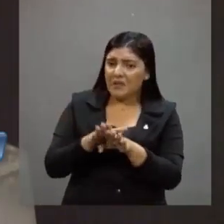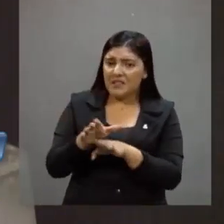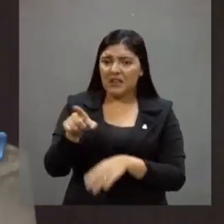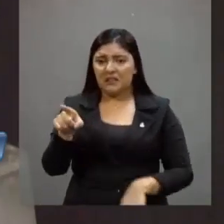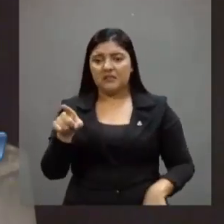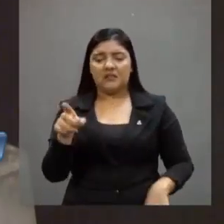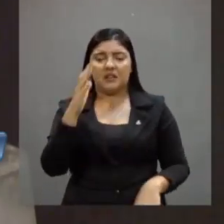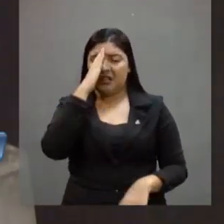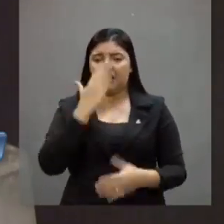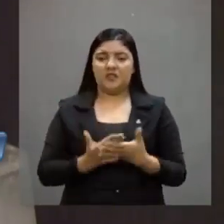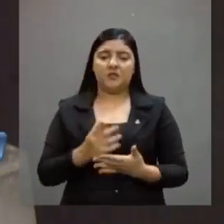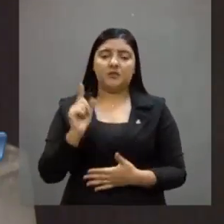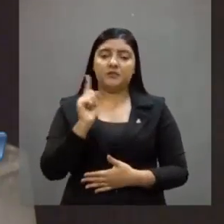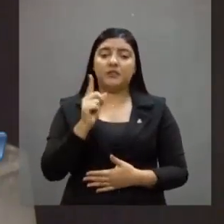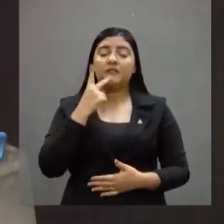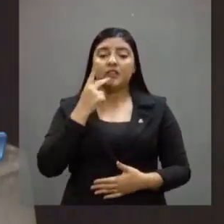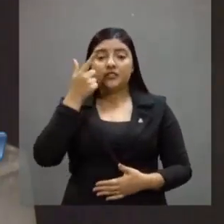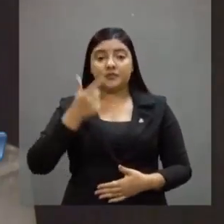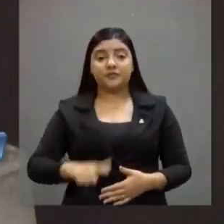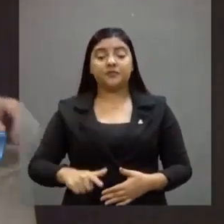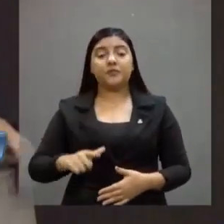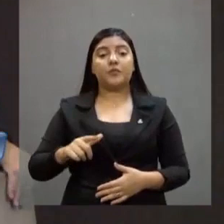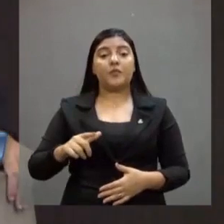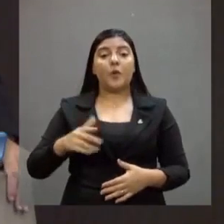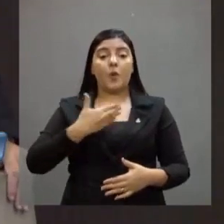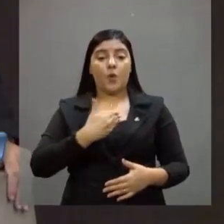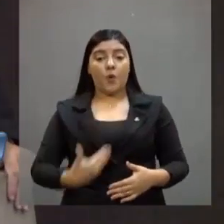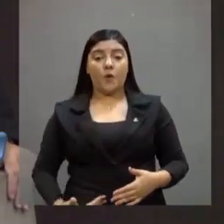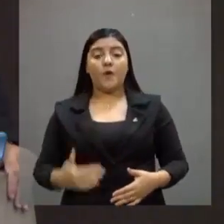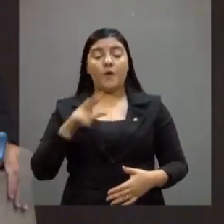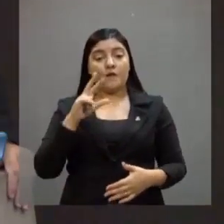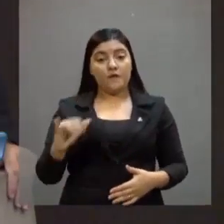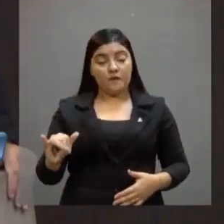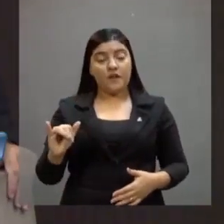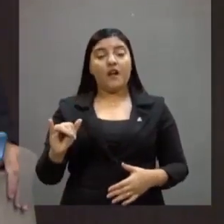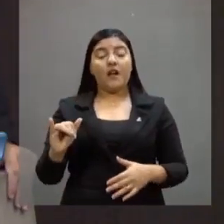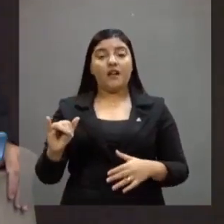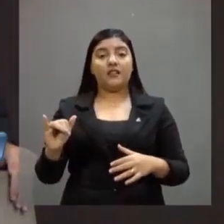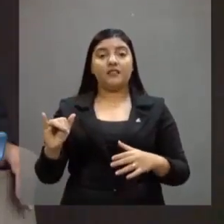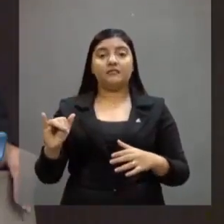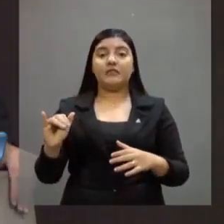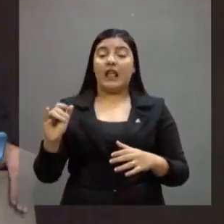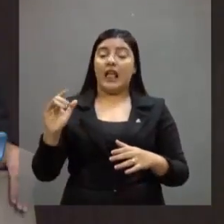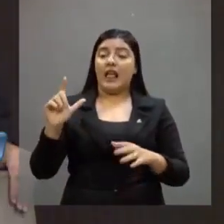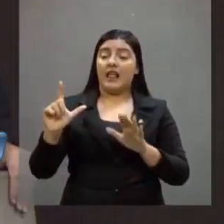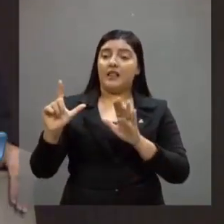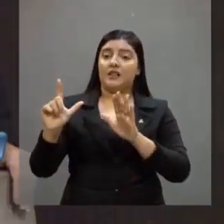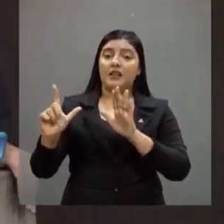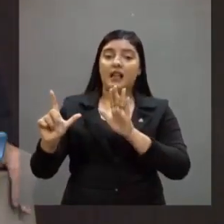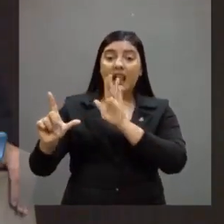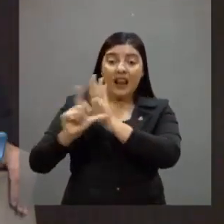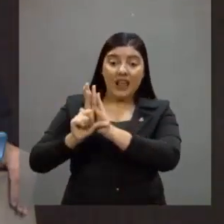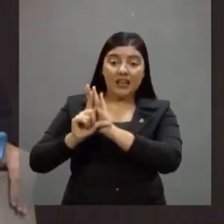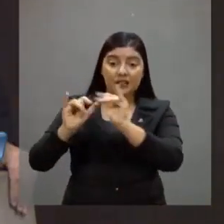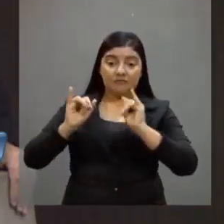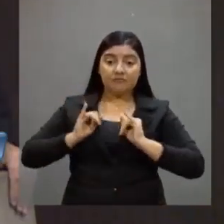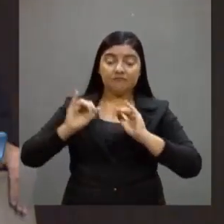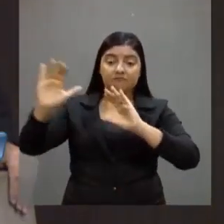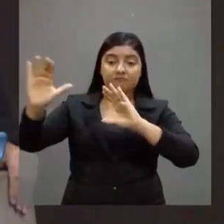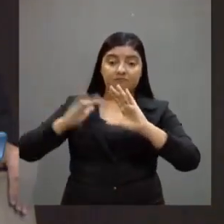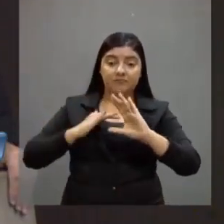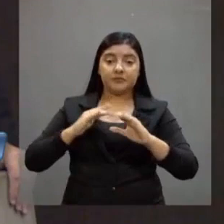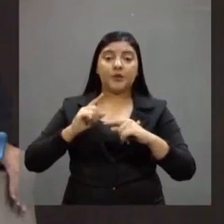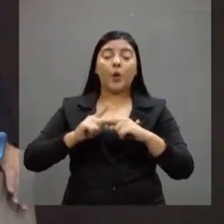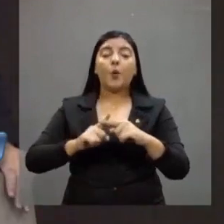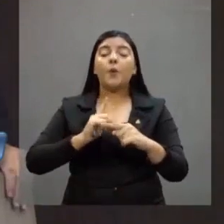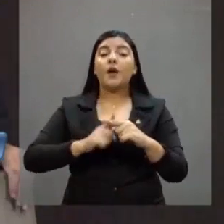isso. Eu vou repetir. O governador disse que mandaria a reforma nesses últimos dias da sessão legislativa